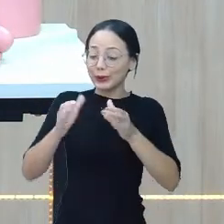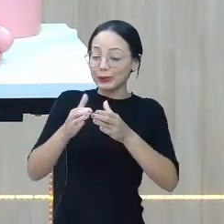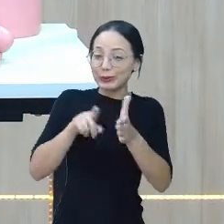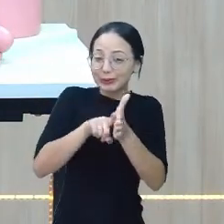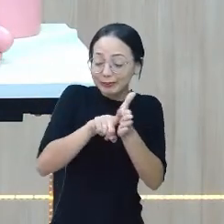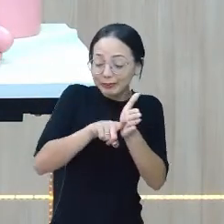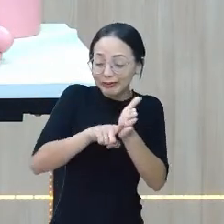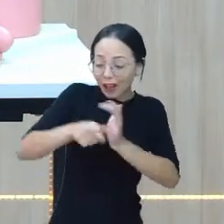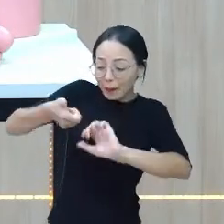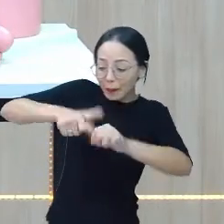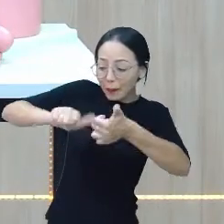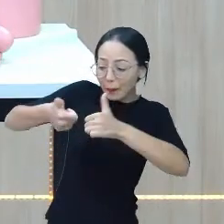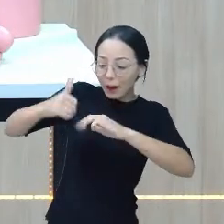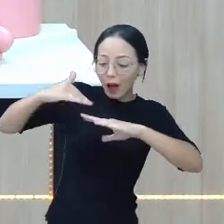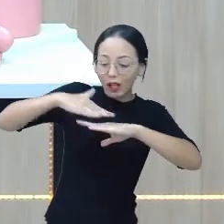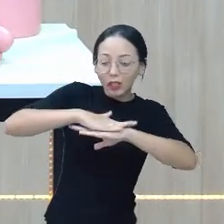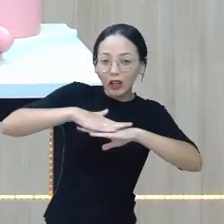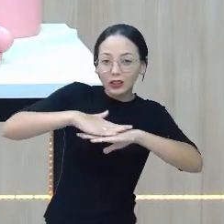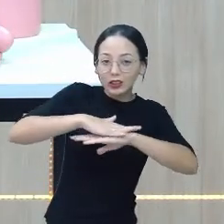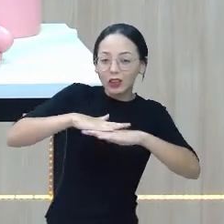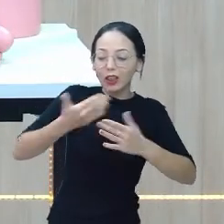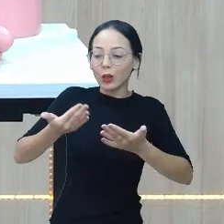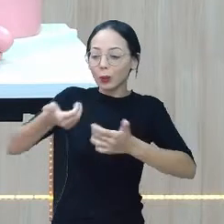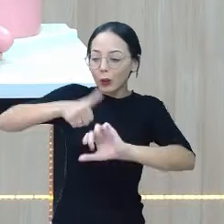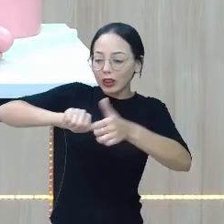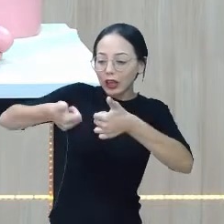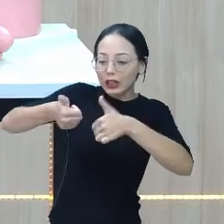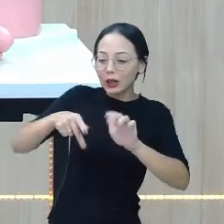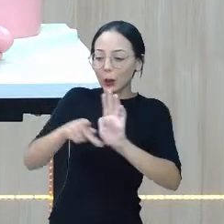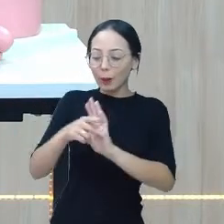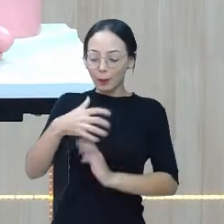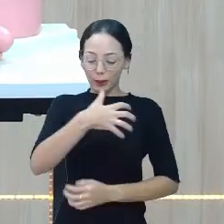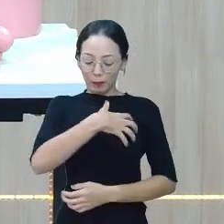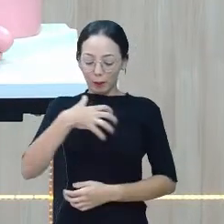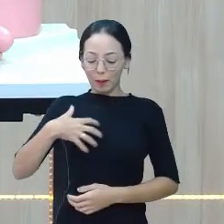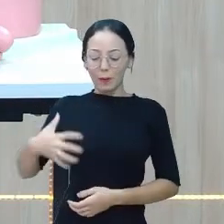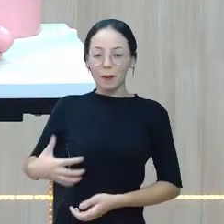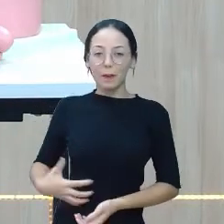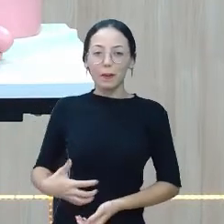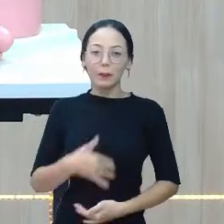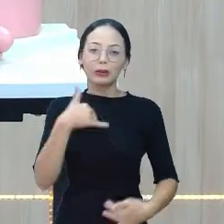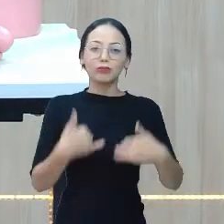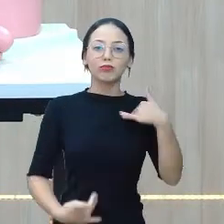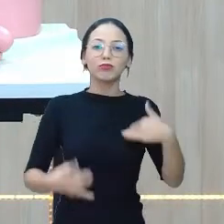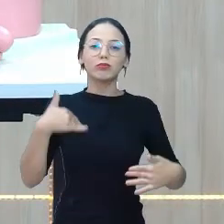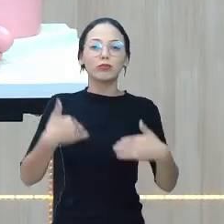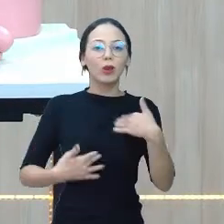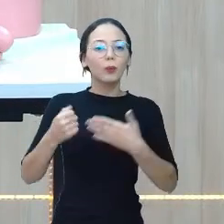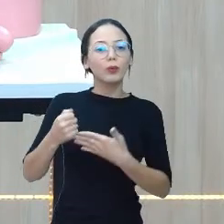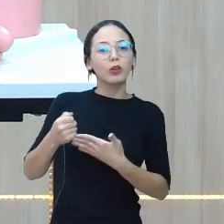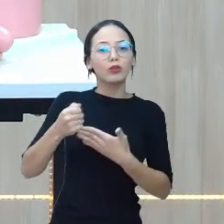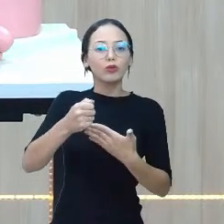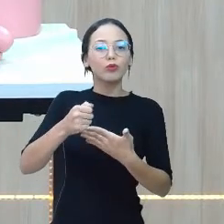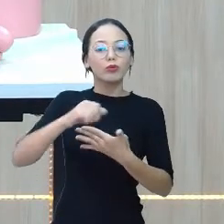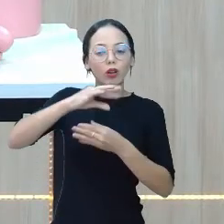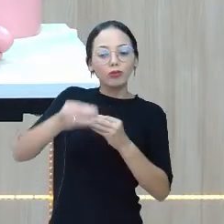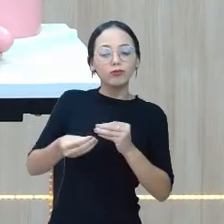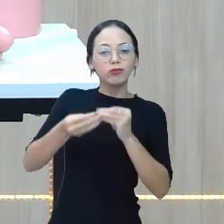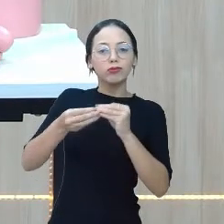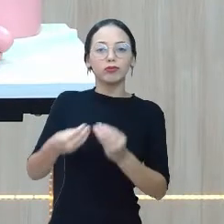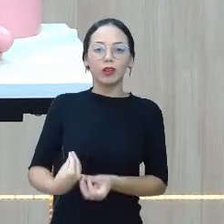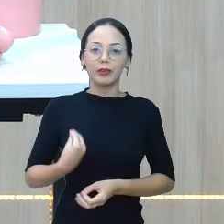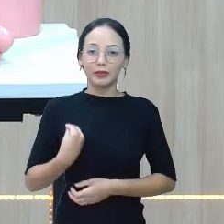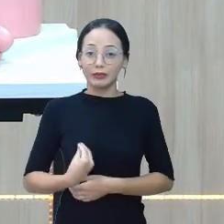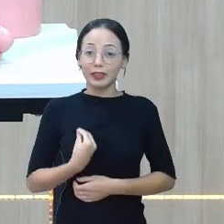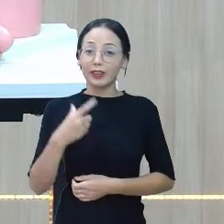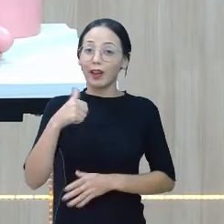né, tecidos, analisando partes do nosso corpo para colaborar aí com a vida.